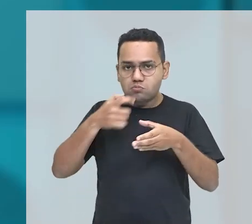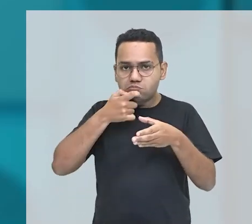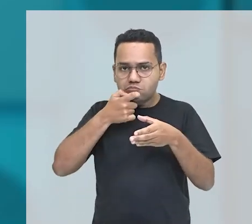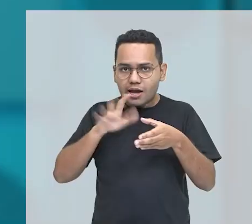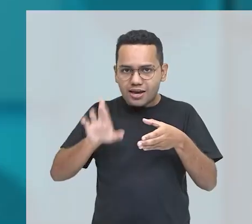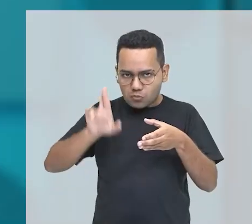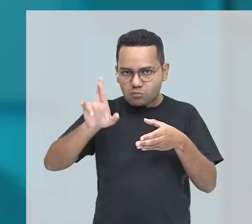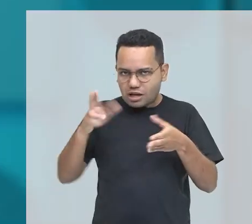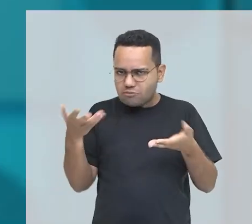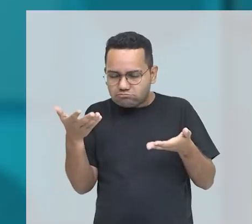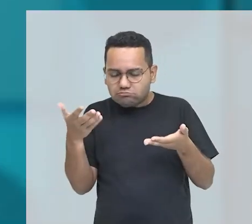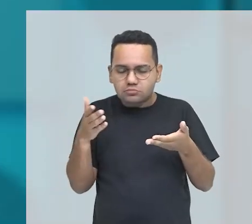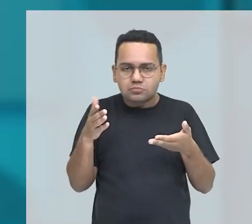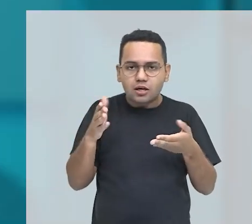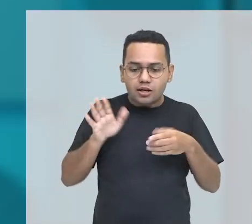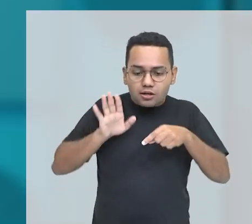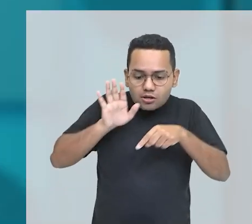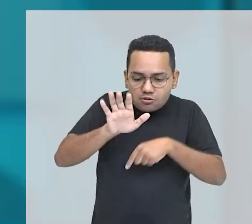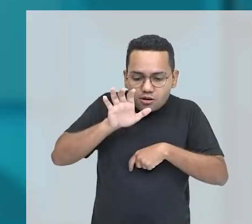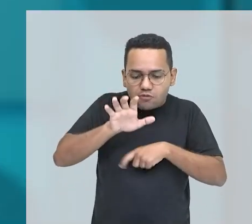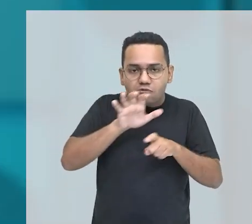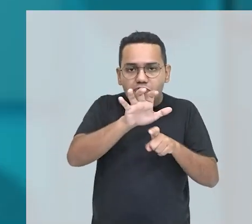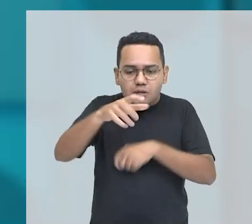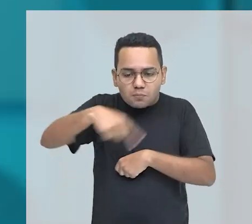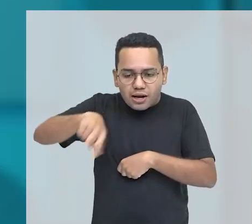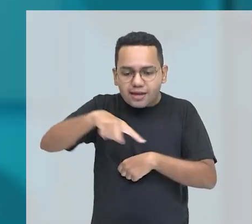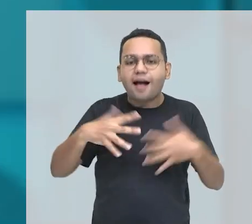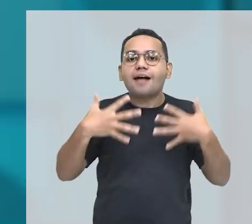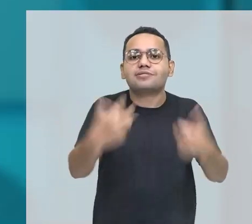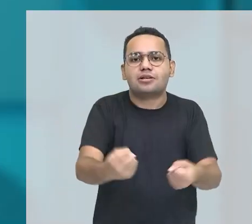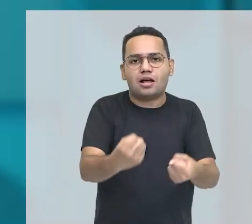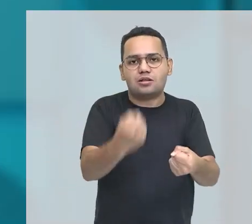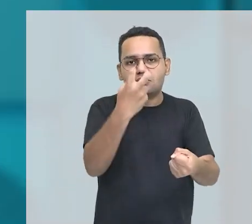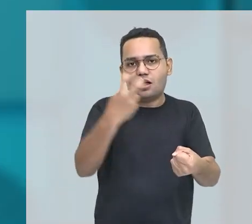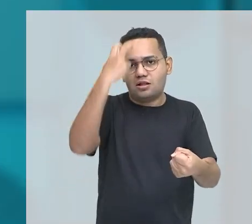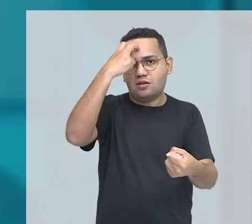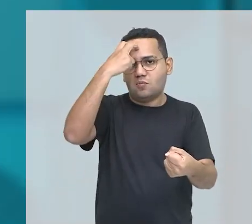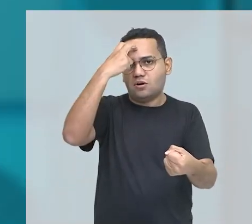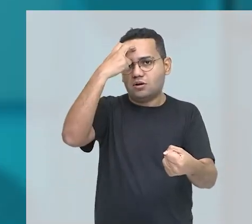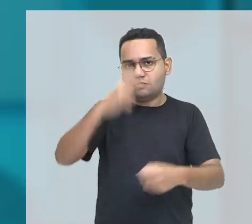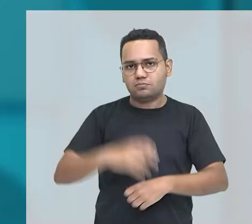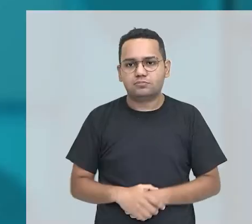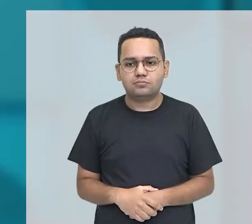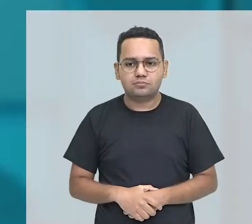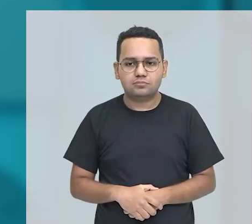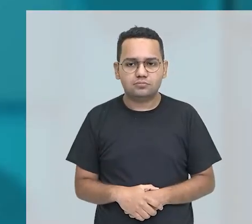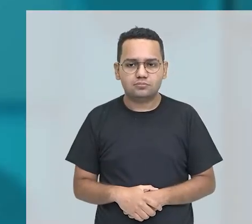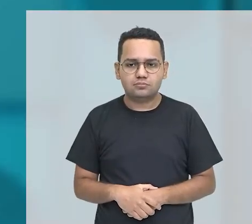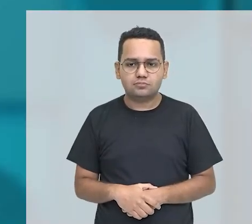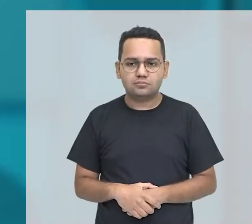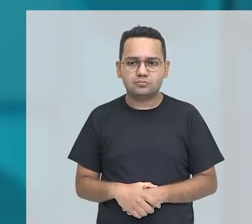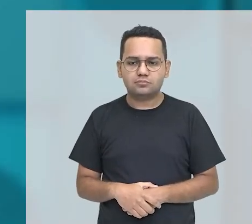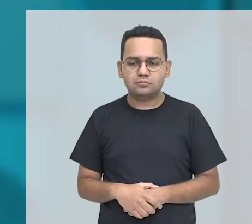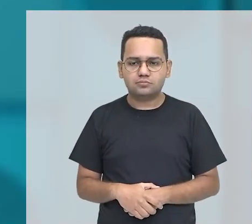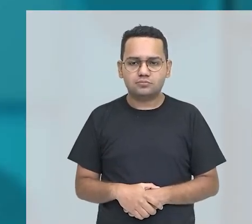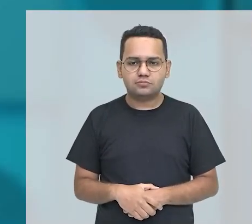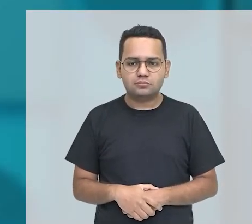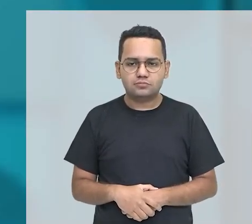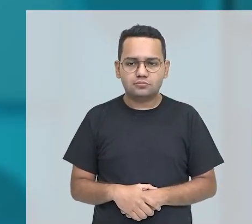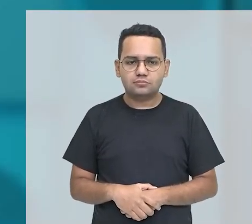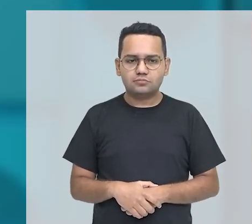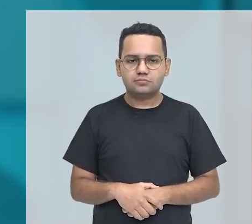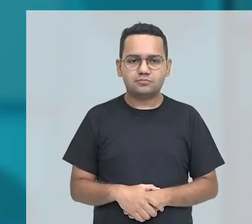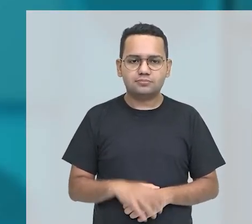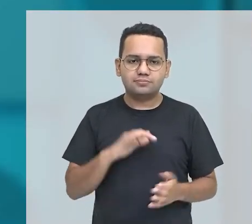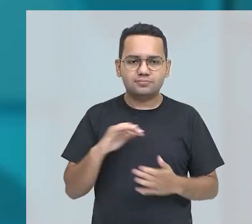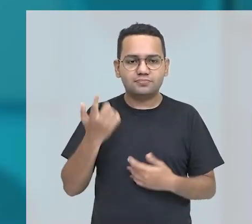né? Melhor te servir. Right? Bem, estamos falando, né, de um contexto histórico. Então, vamos continuar vendo um pouquinho